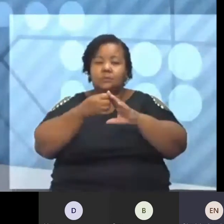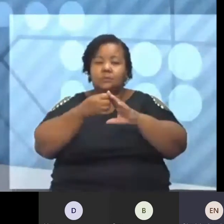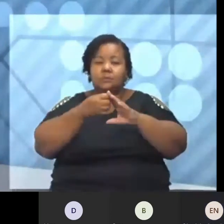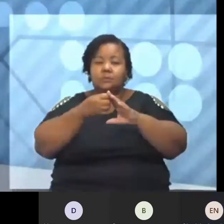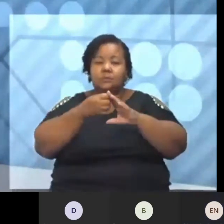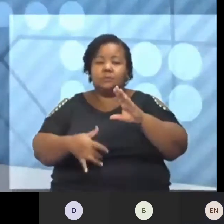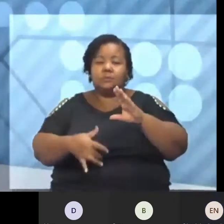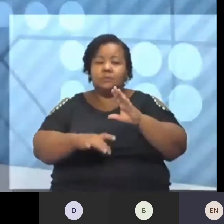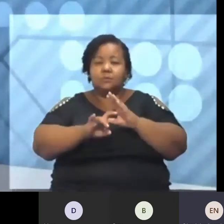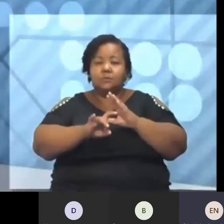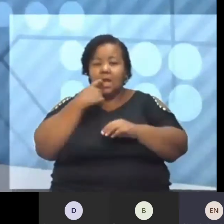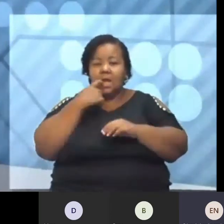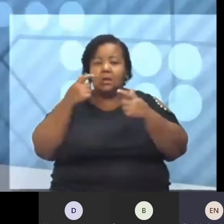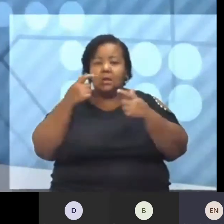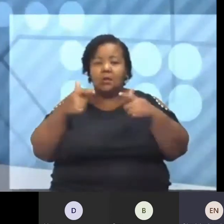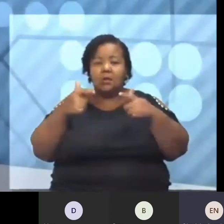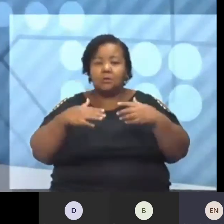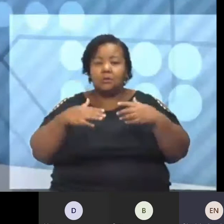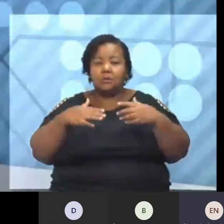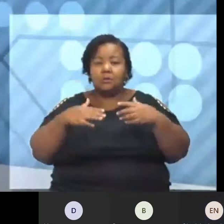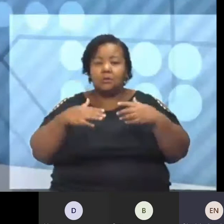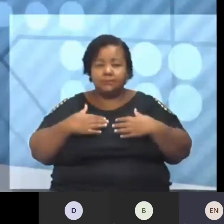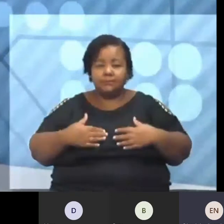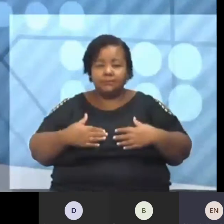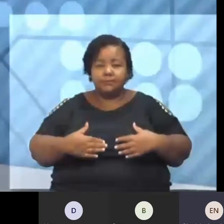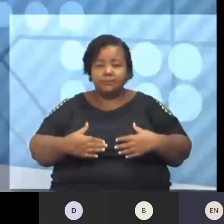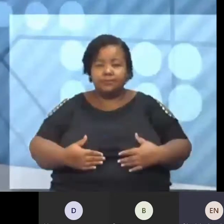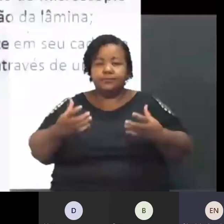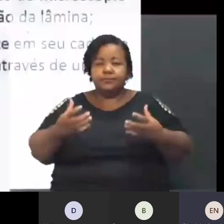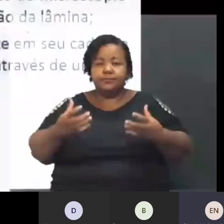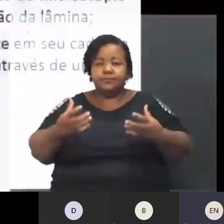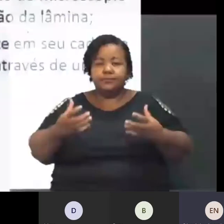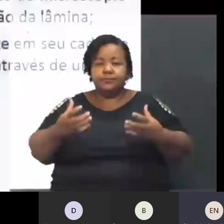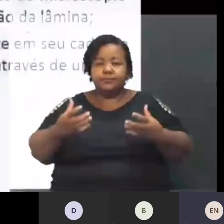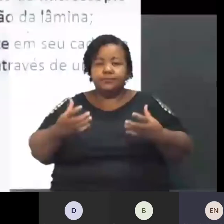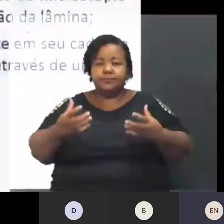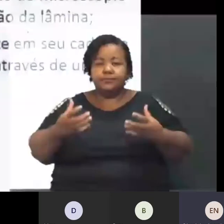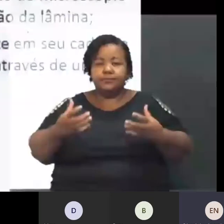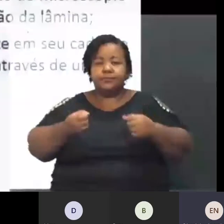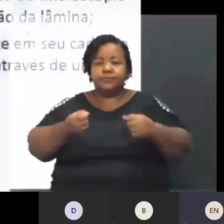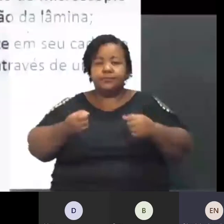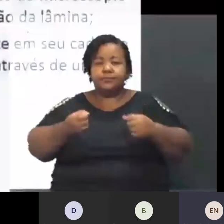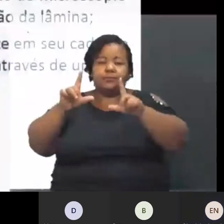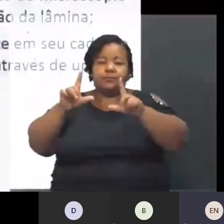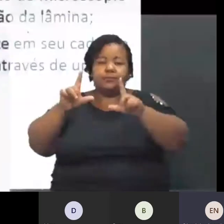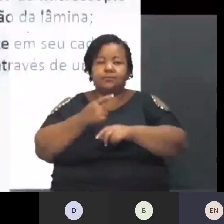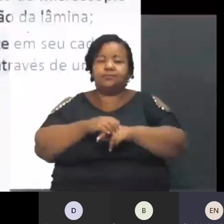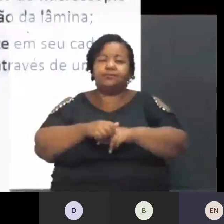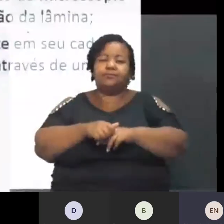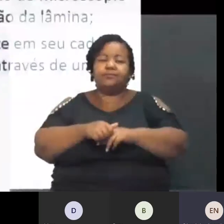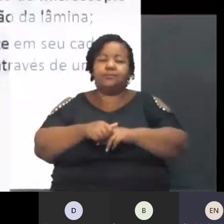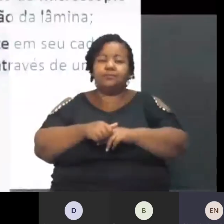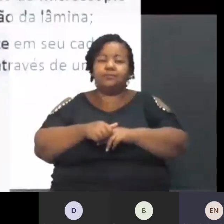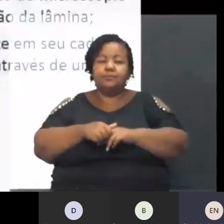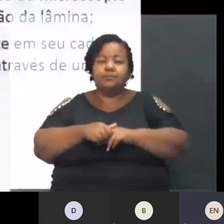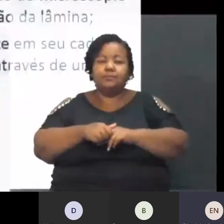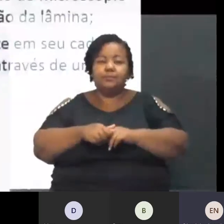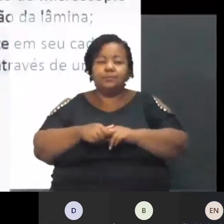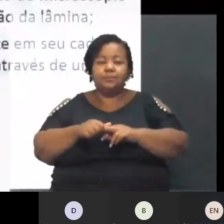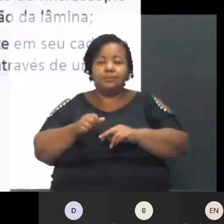cada osso e a localização de cada osso. Então, vamos ao quadro para ver quais são os procedimentos. Então, no